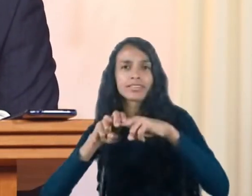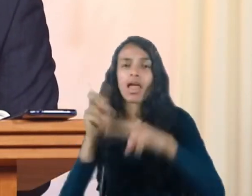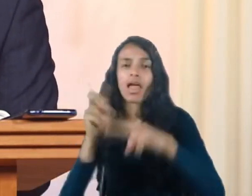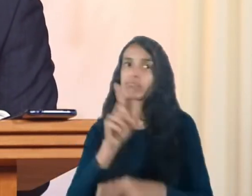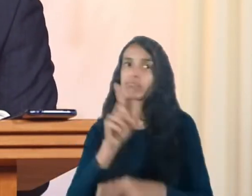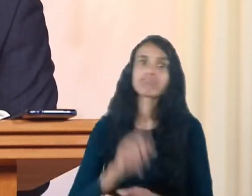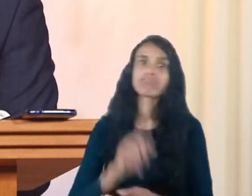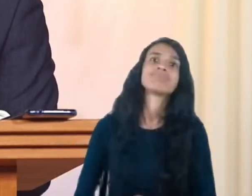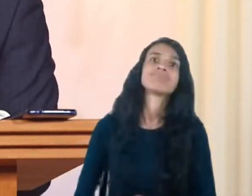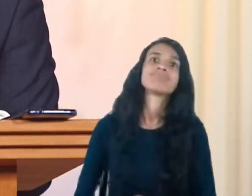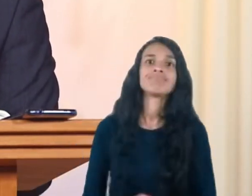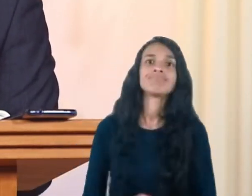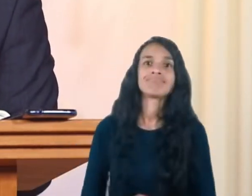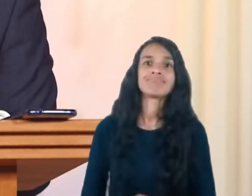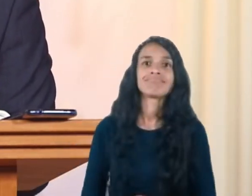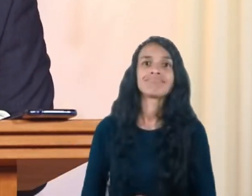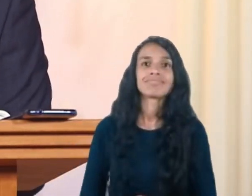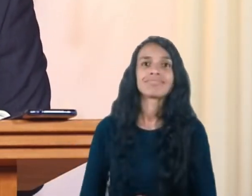Ficaram